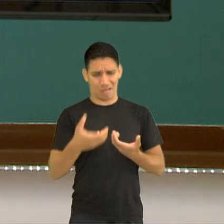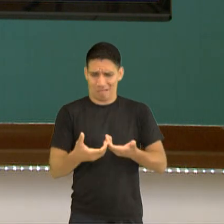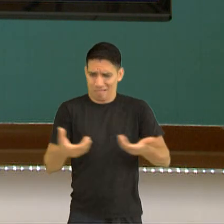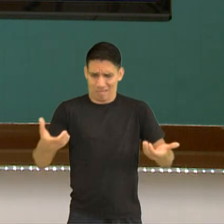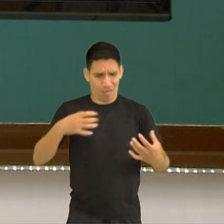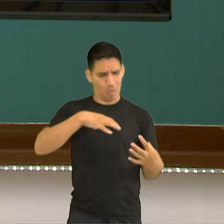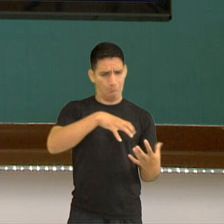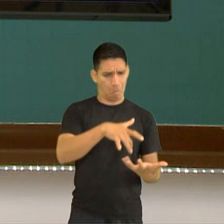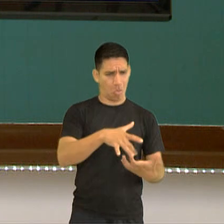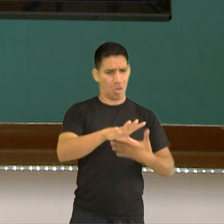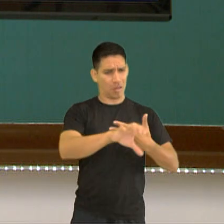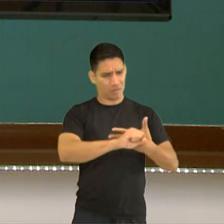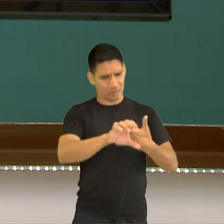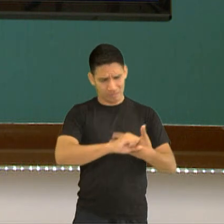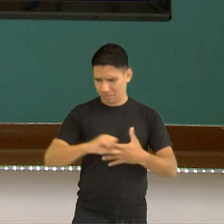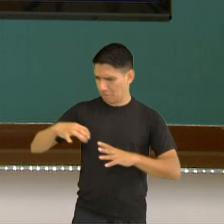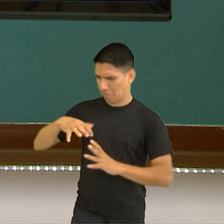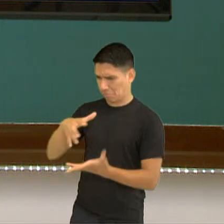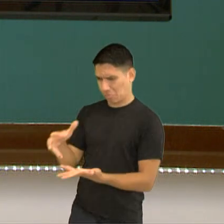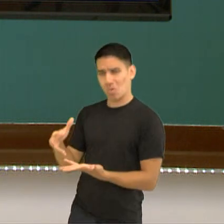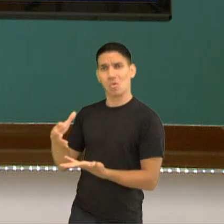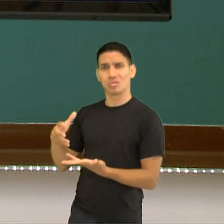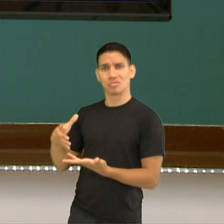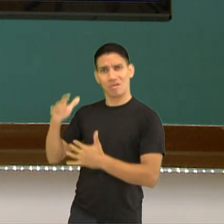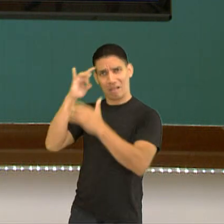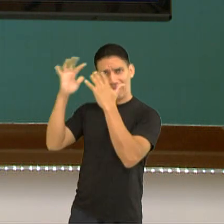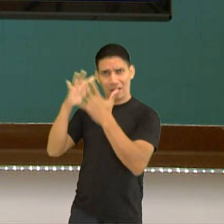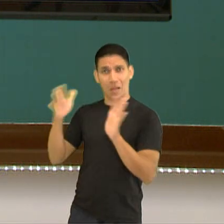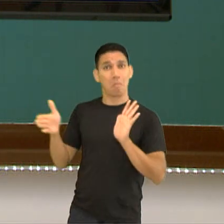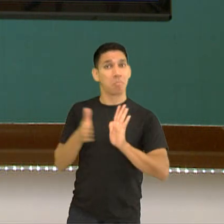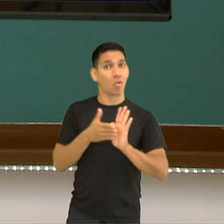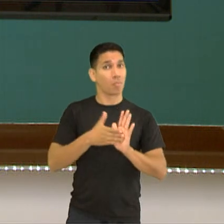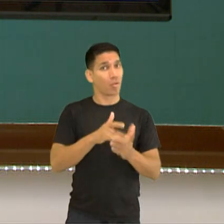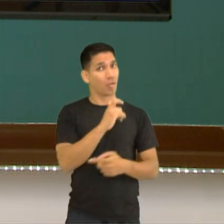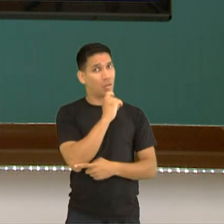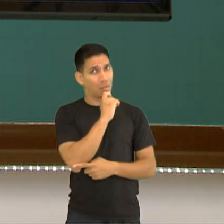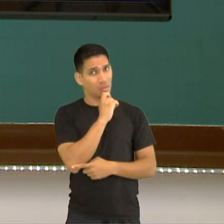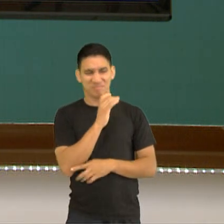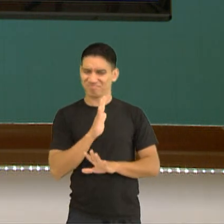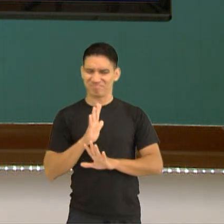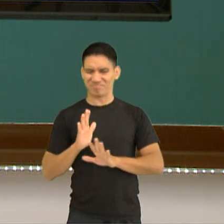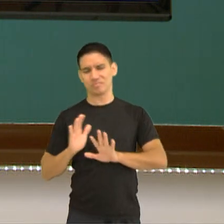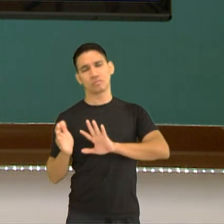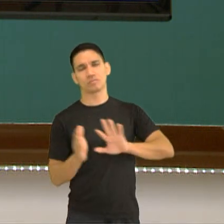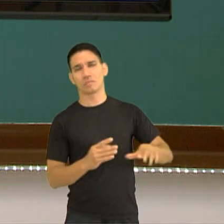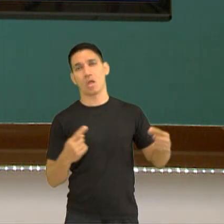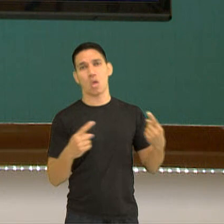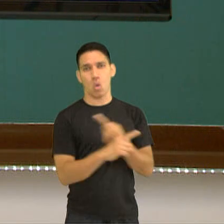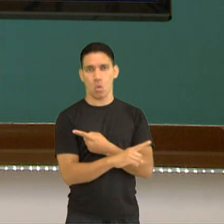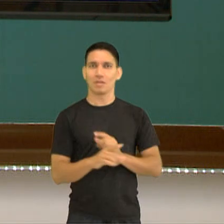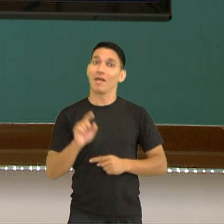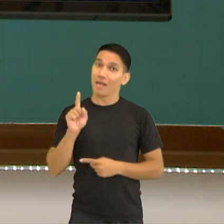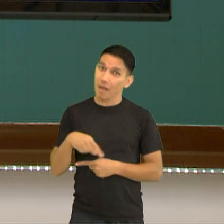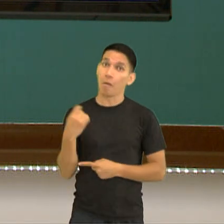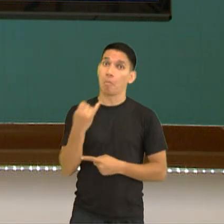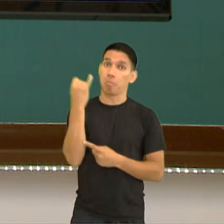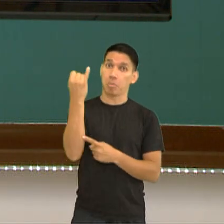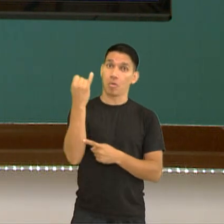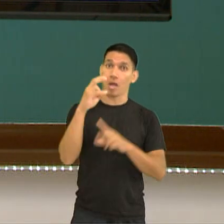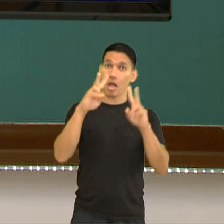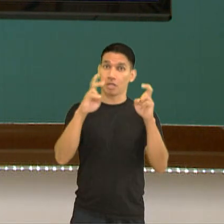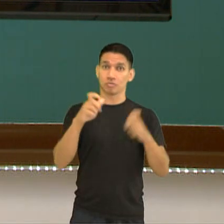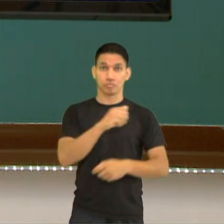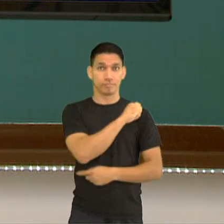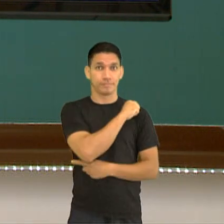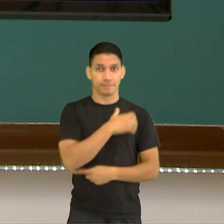mundo inteligível proposta por Platão. Isso aí já é um primeiro ponto muito importante sobre Aristóteles,